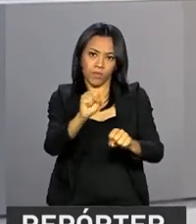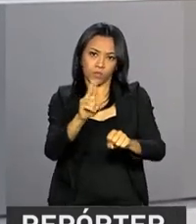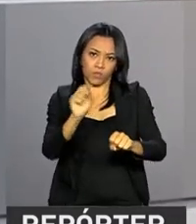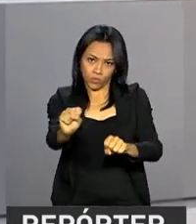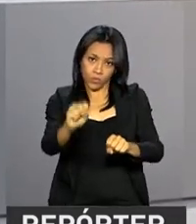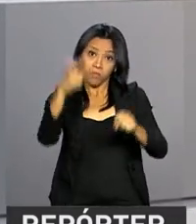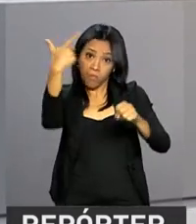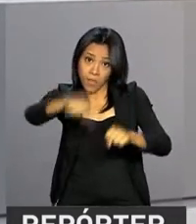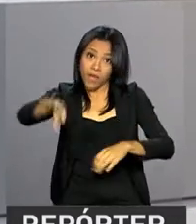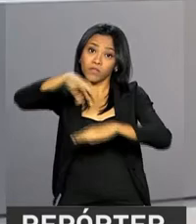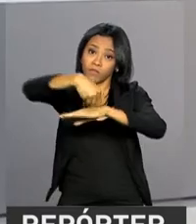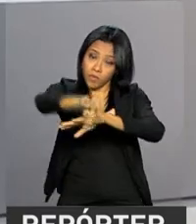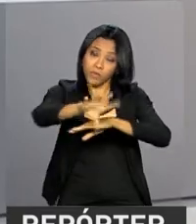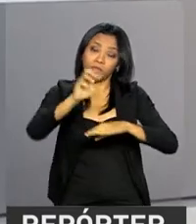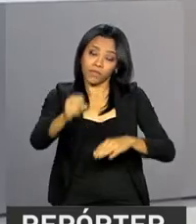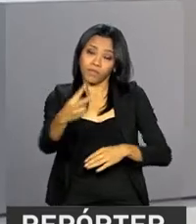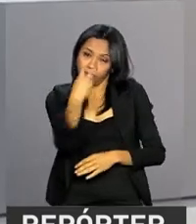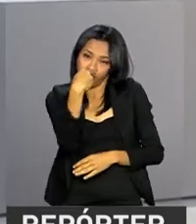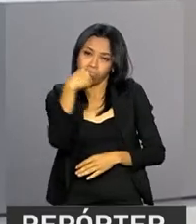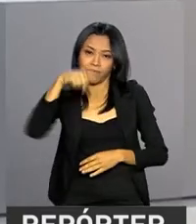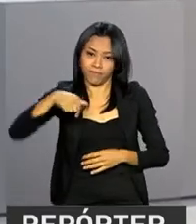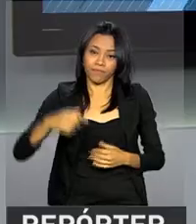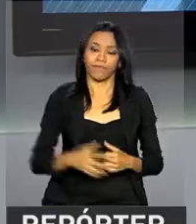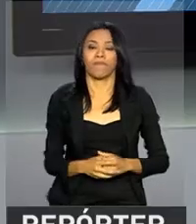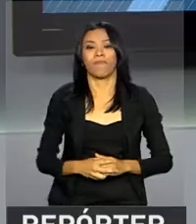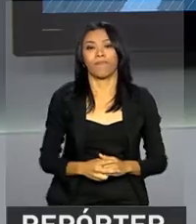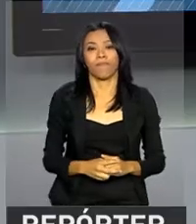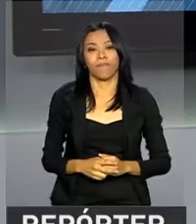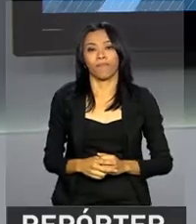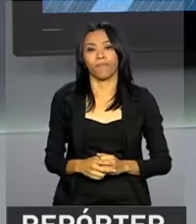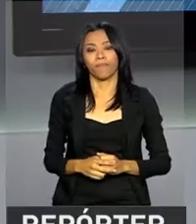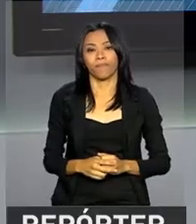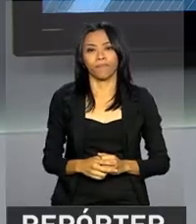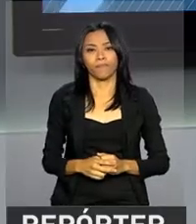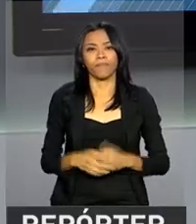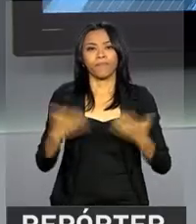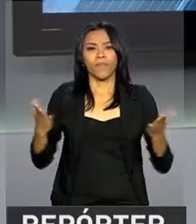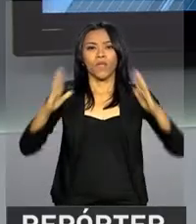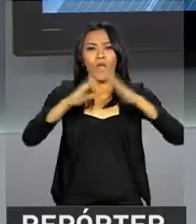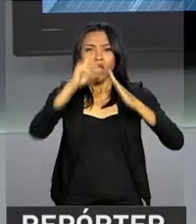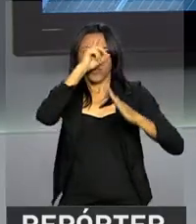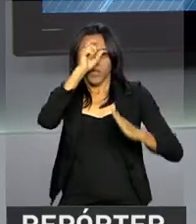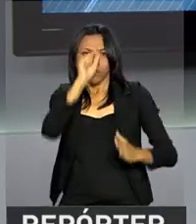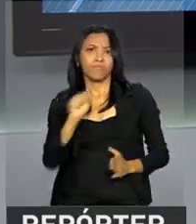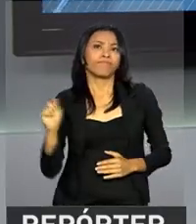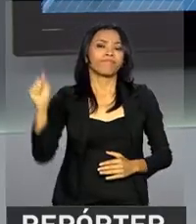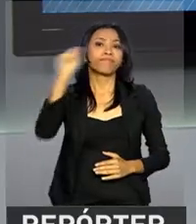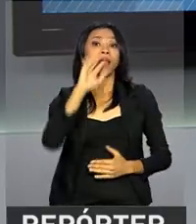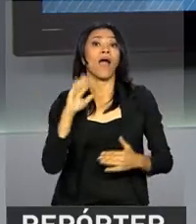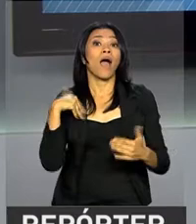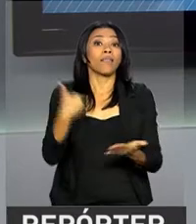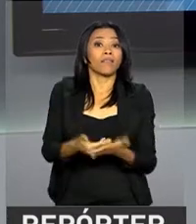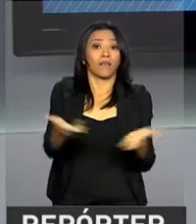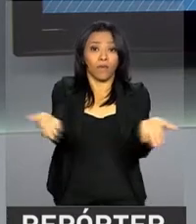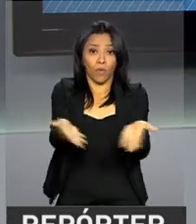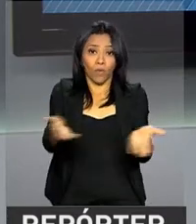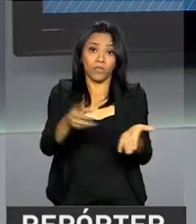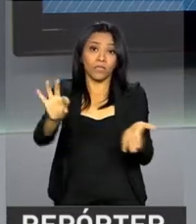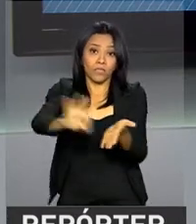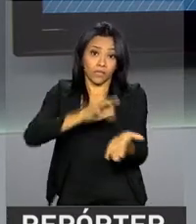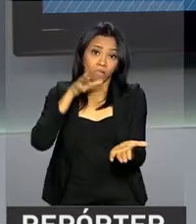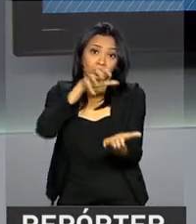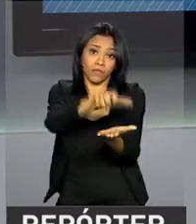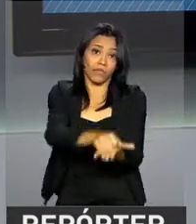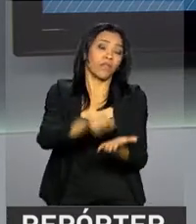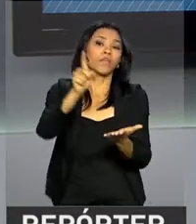Mais informações nos nossos boletins de hora em hora. E os hospitais públicos têm até hoje para se inscreverem no